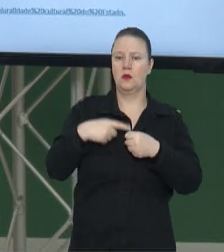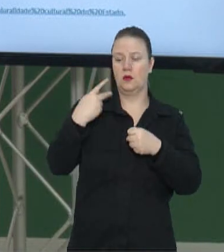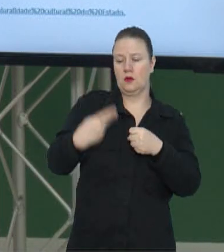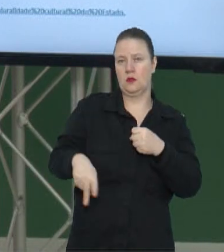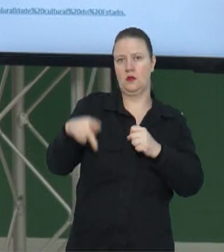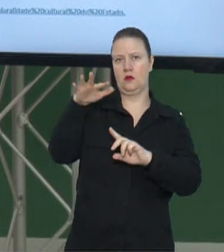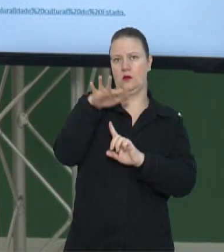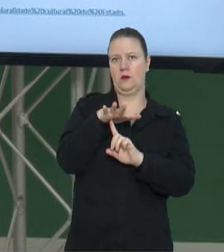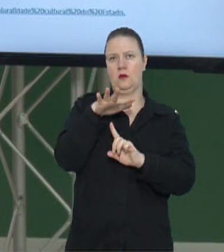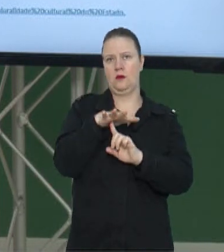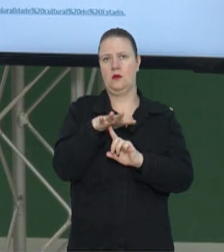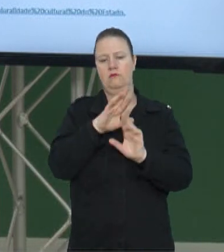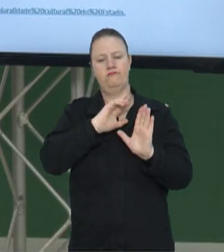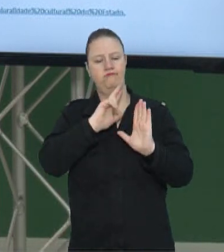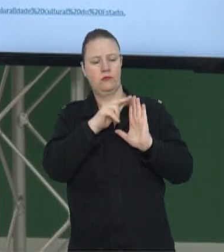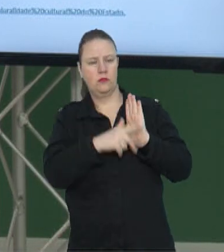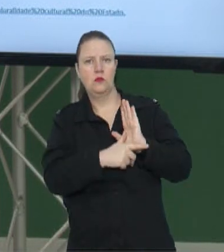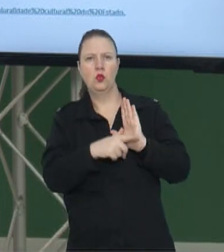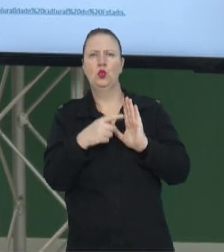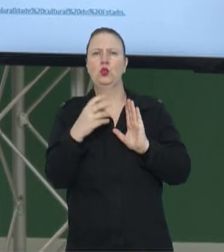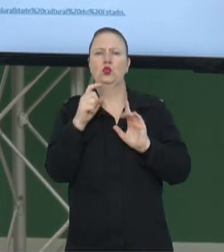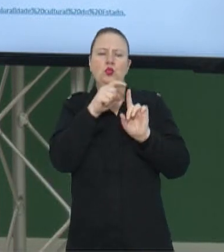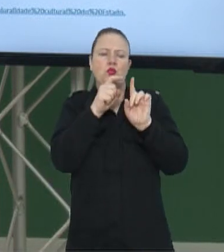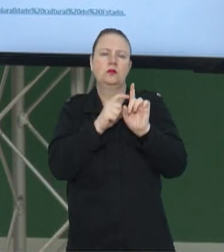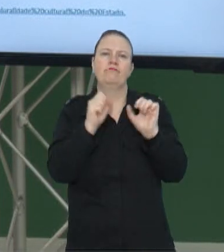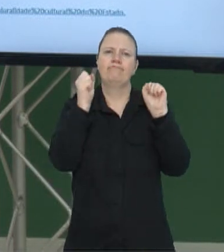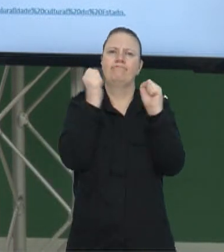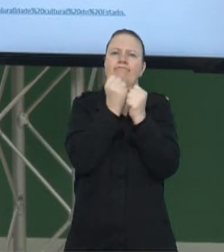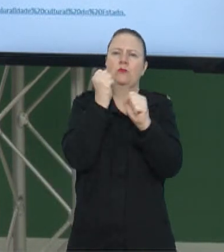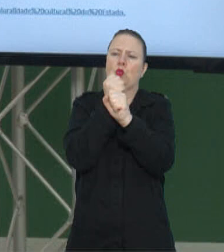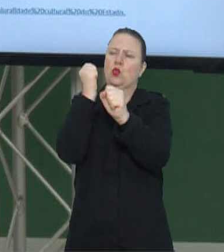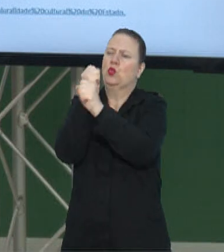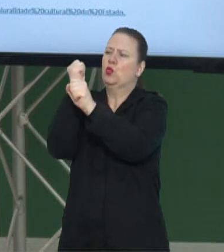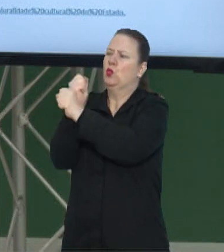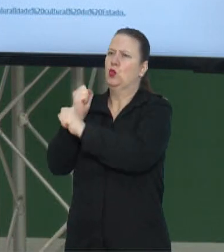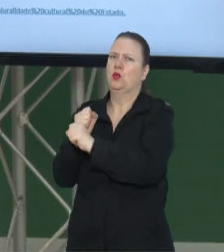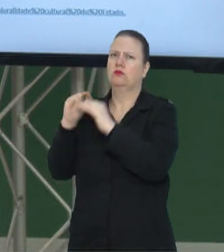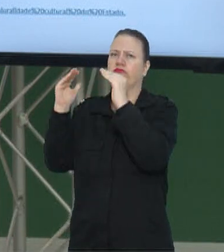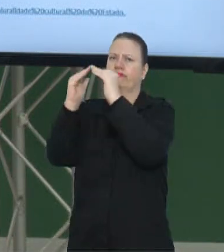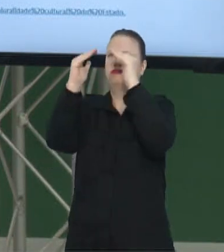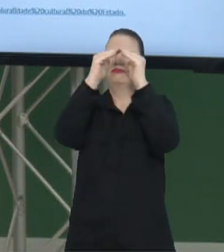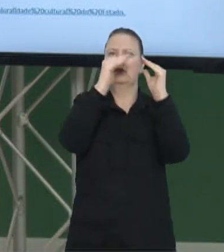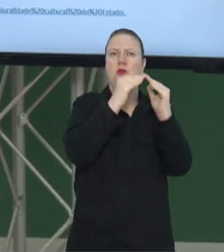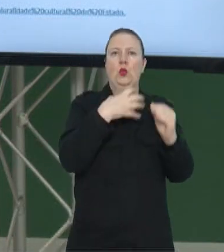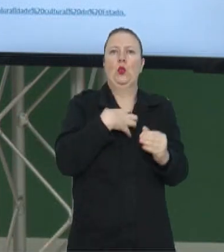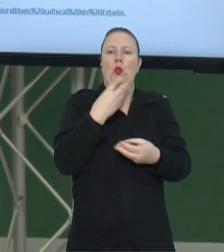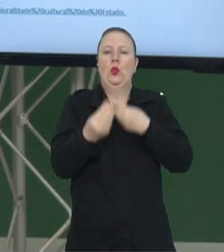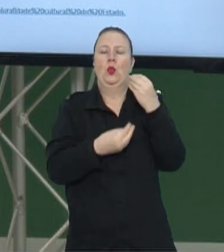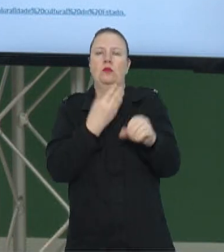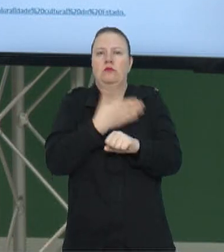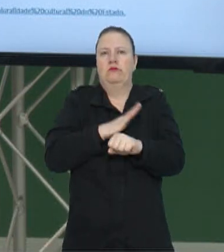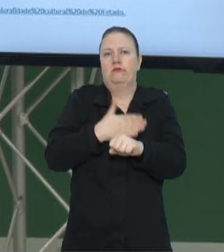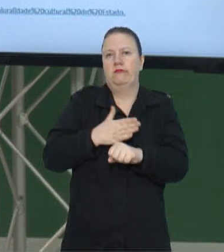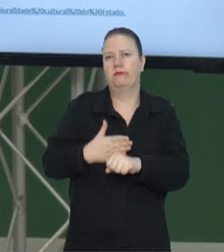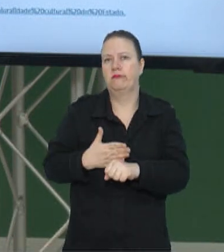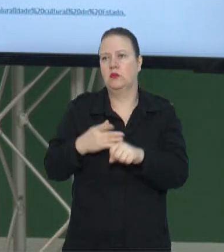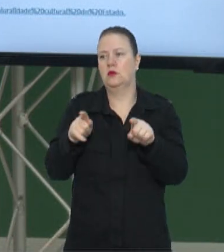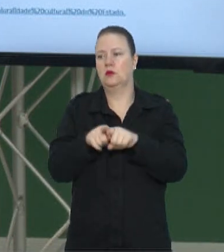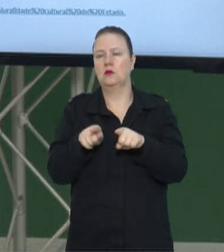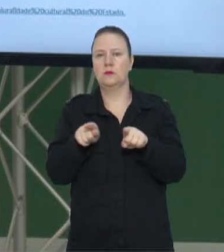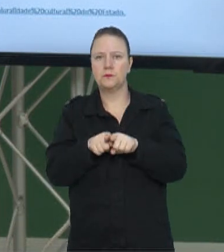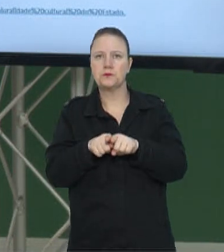com diferentes tipos de construções, por exemplo, das casas, a forma como eles desenvolvem as atividades, né, em